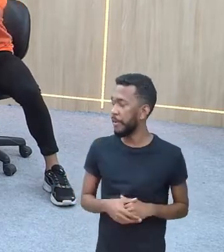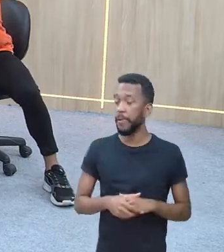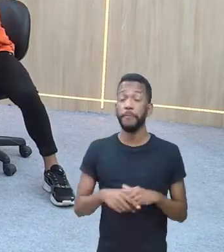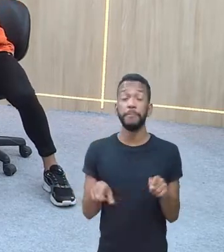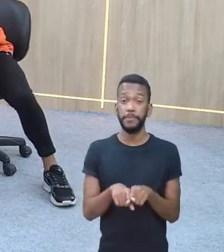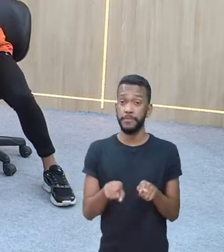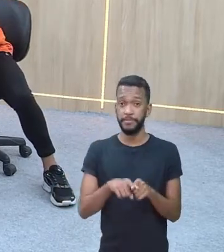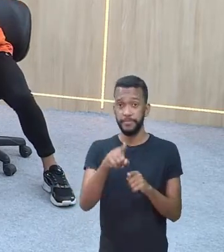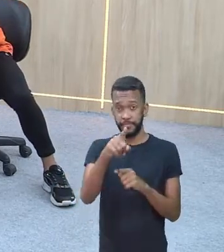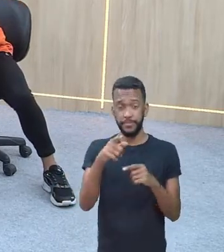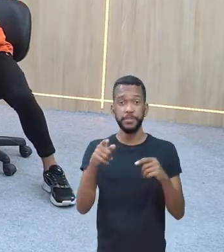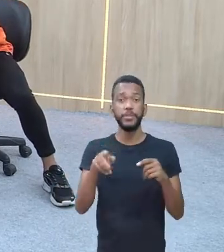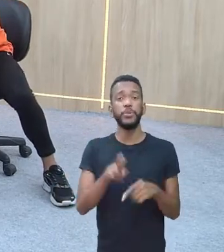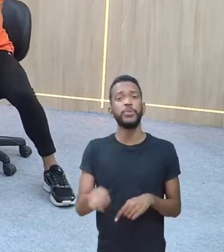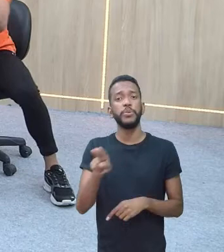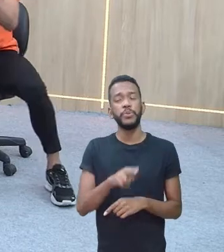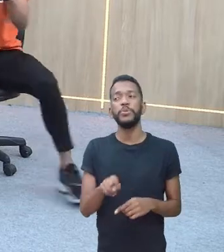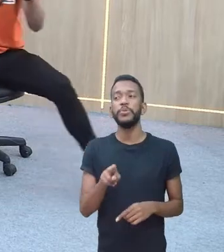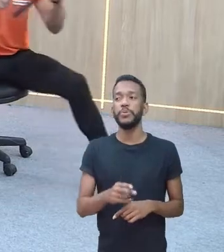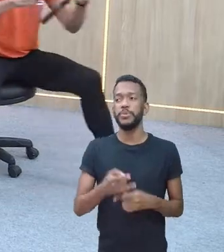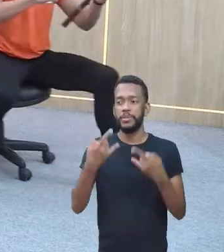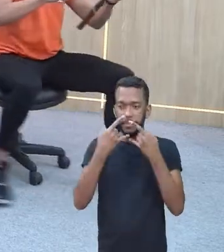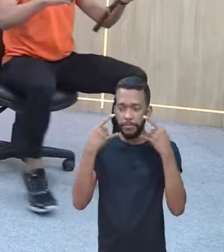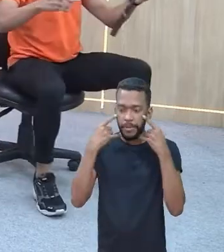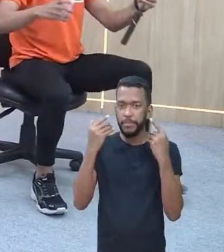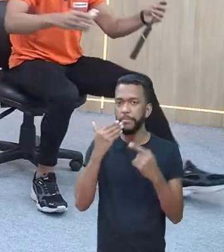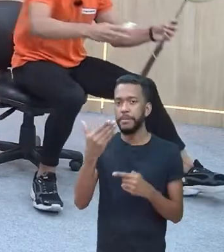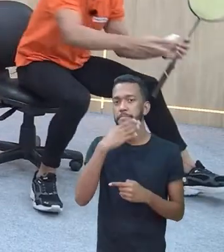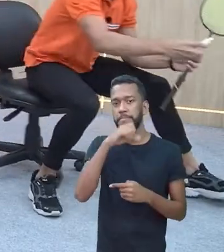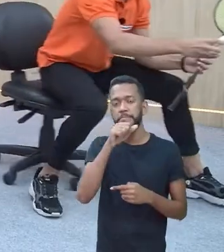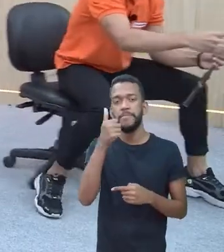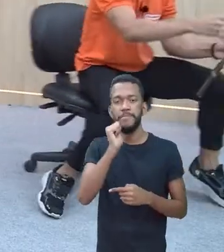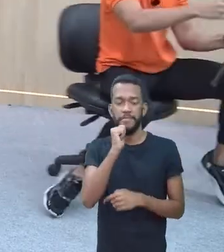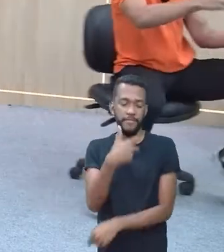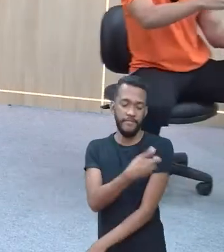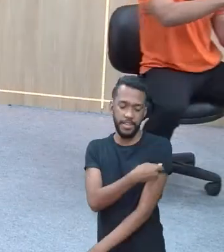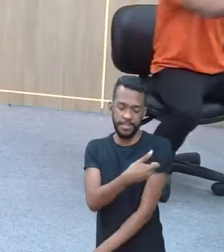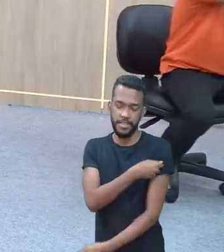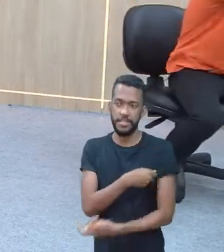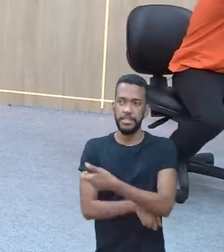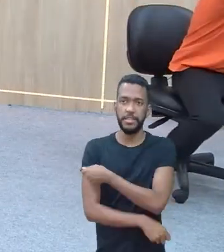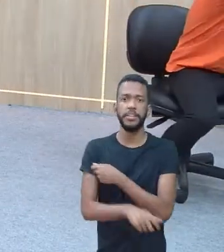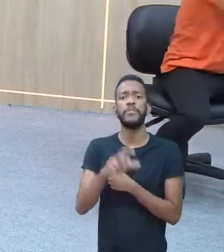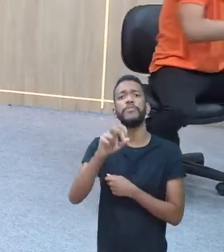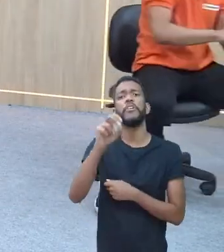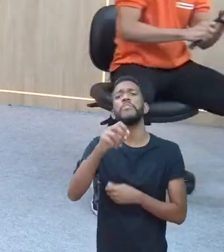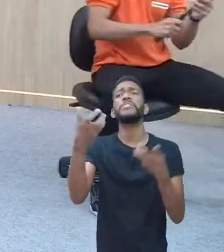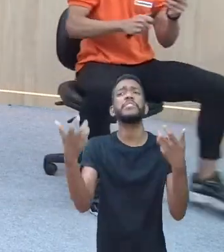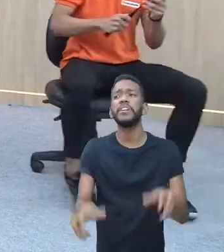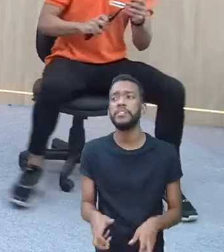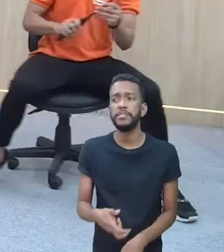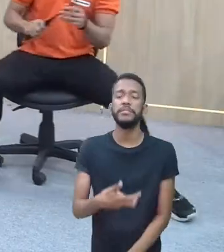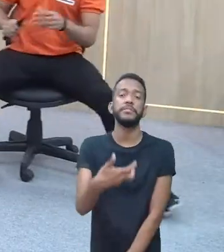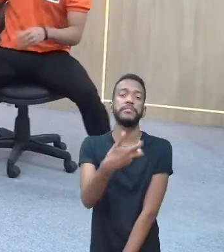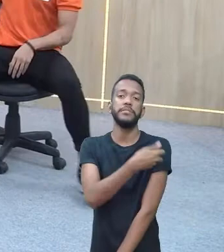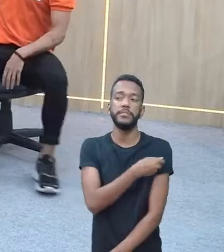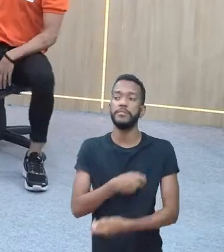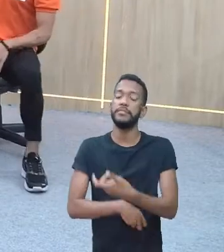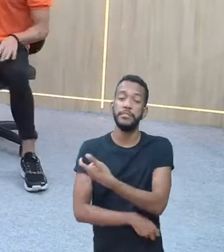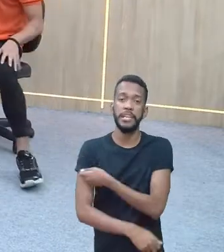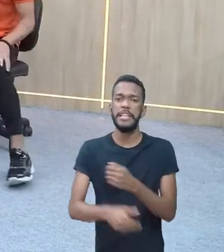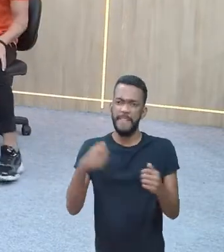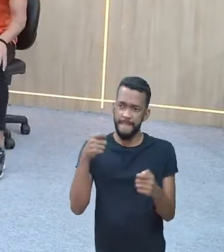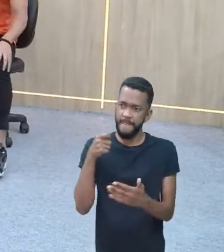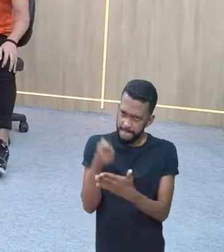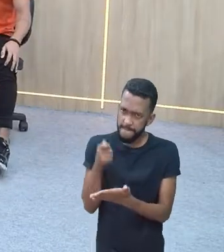usem máscara. Peça pra painho se vacinar, peça pra amanhã se vacinar. Vovó, não quer se vacinar não. Fica aperreando vovó